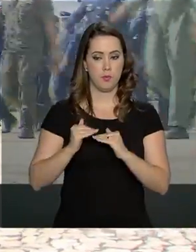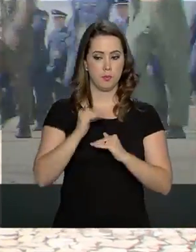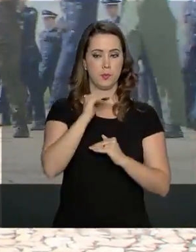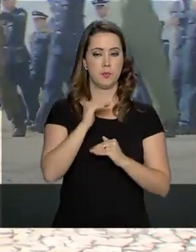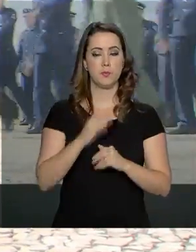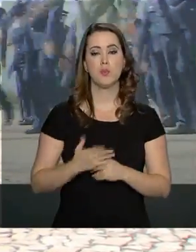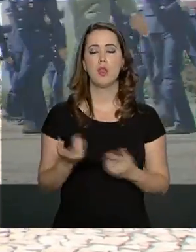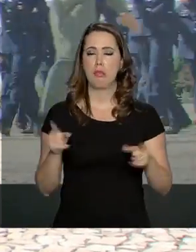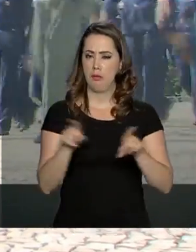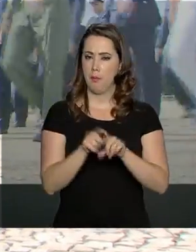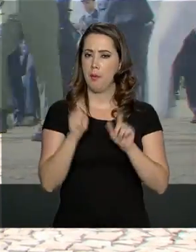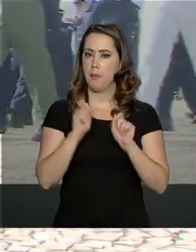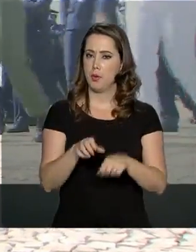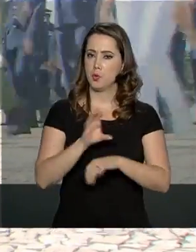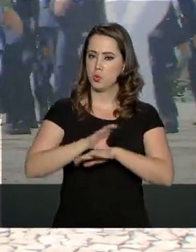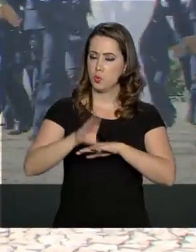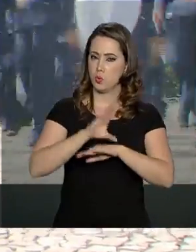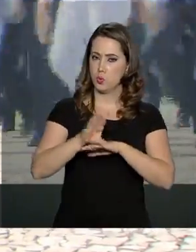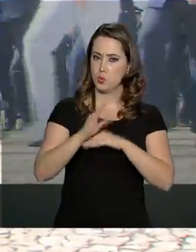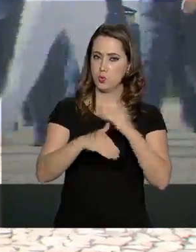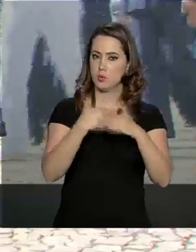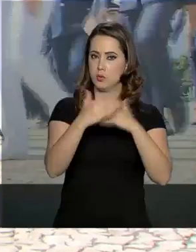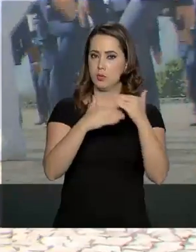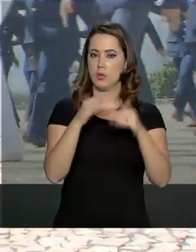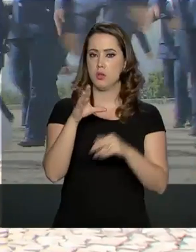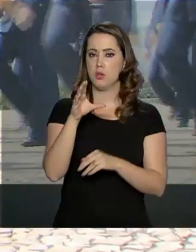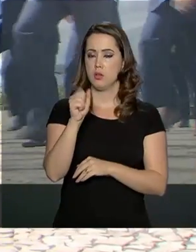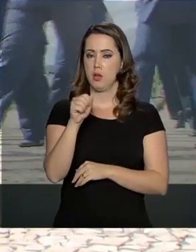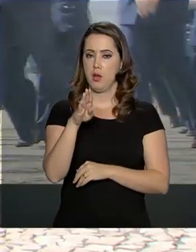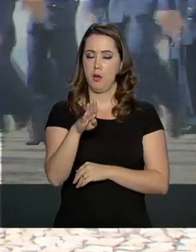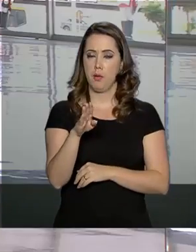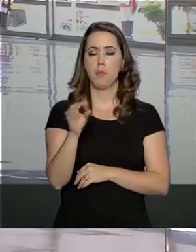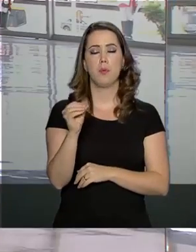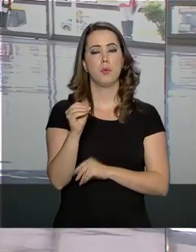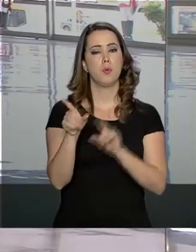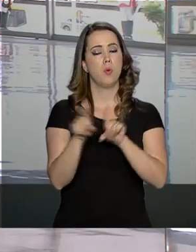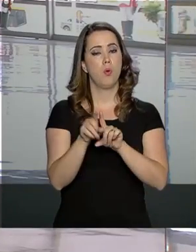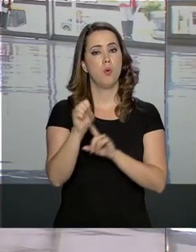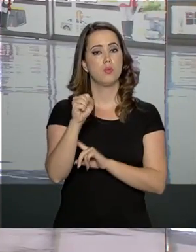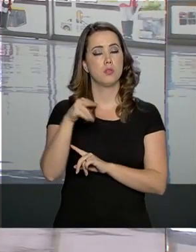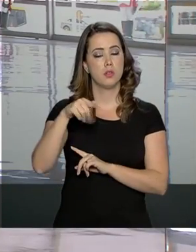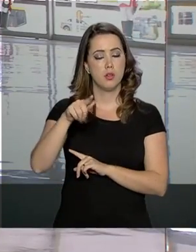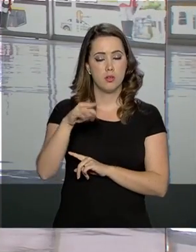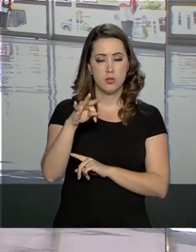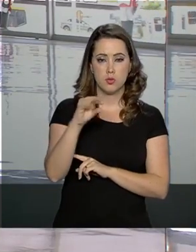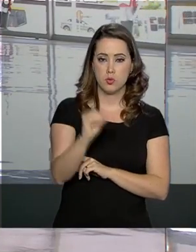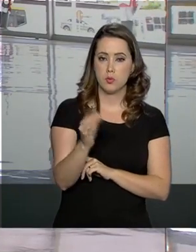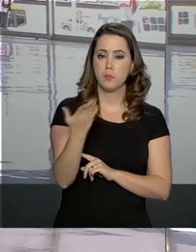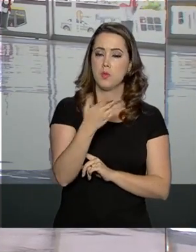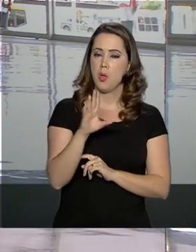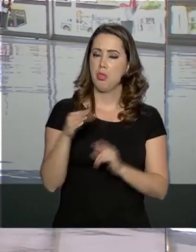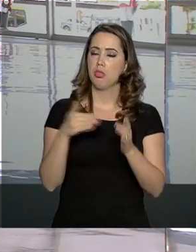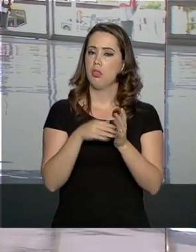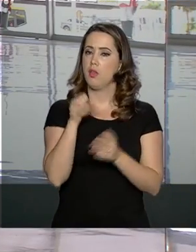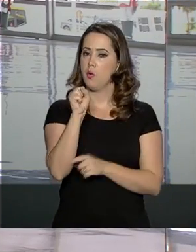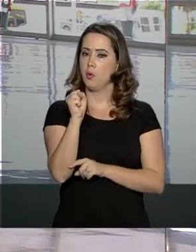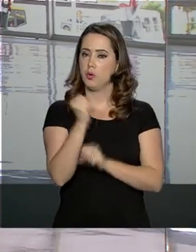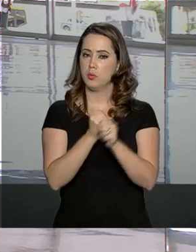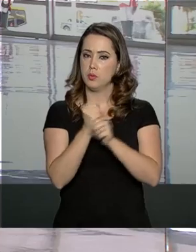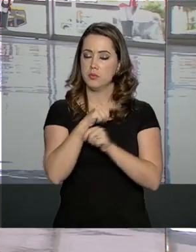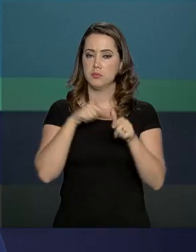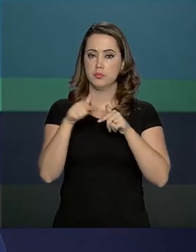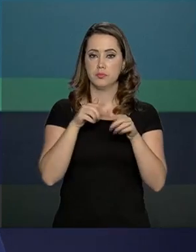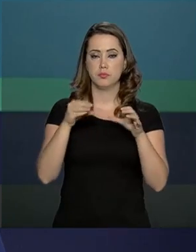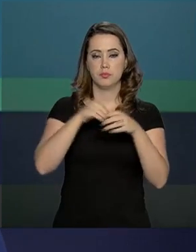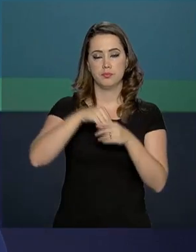maior. Ele ainda pode fazer cursos de promoção a cabo ou sargento temporário, podendo ficar até 8 anos nas Forças